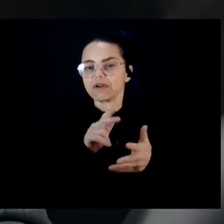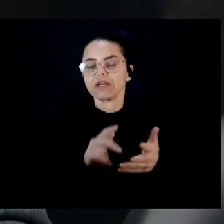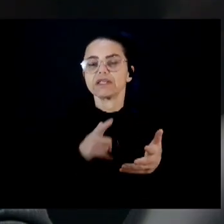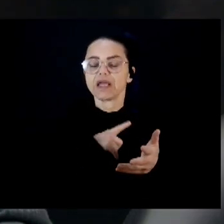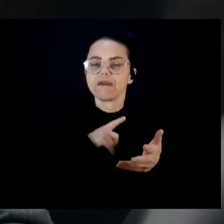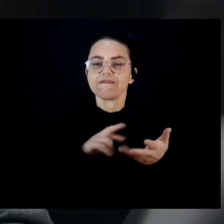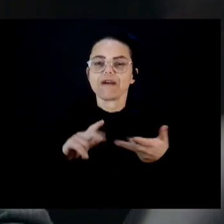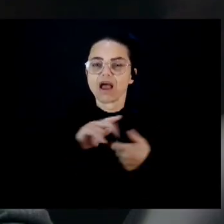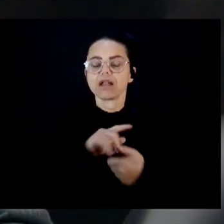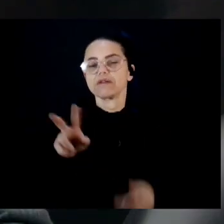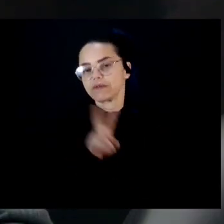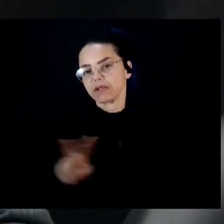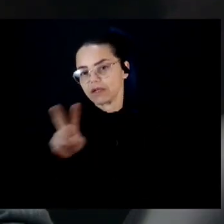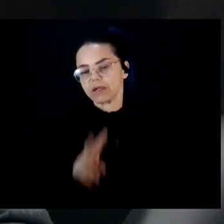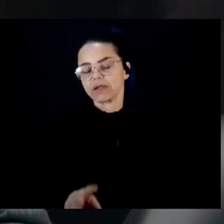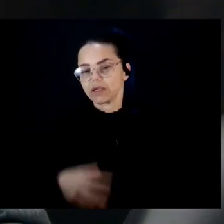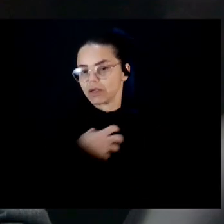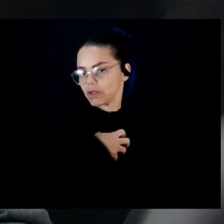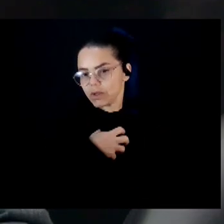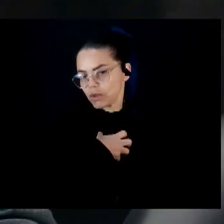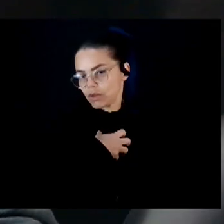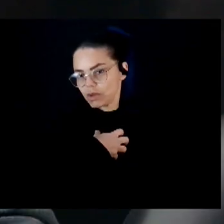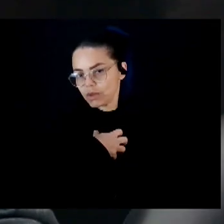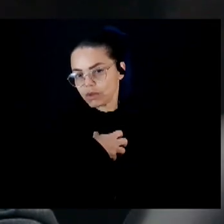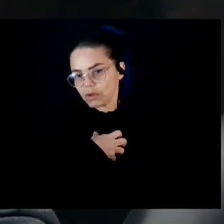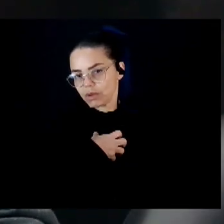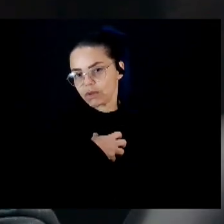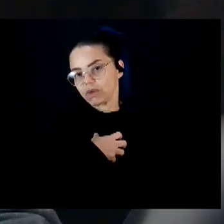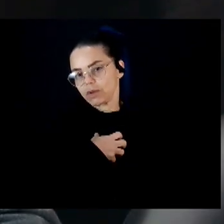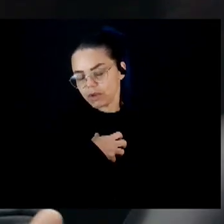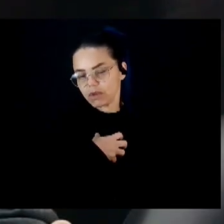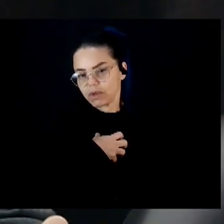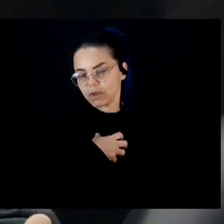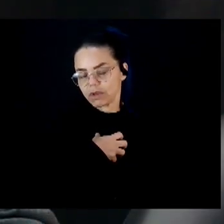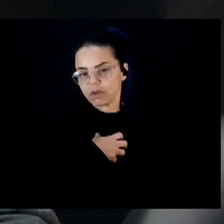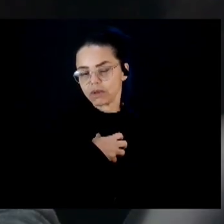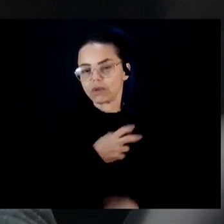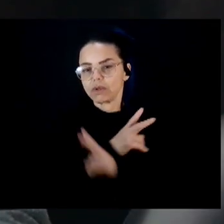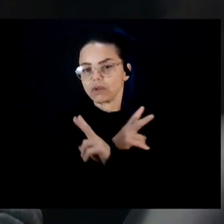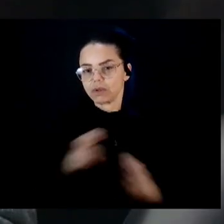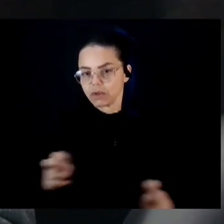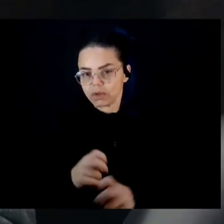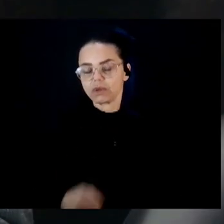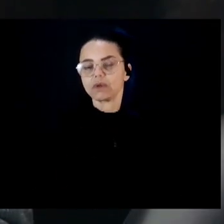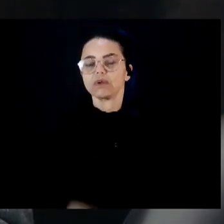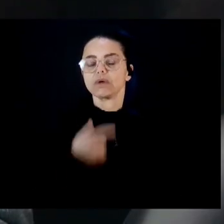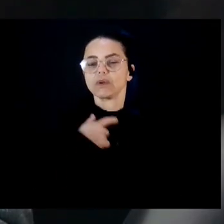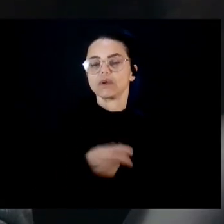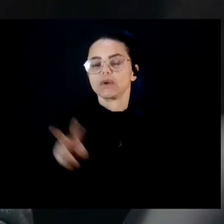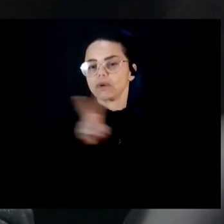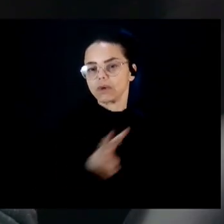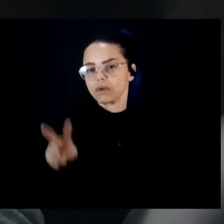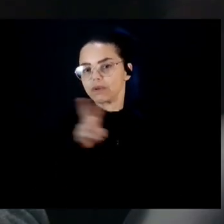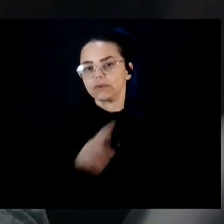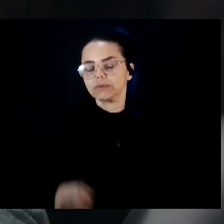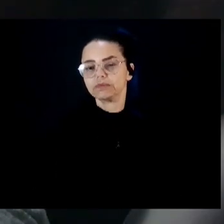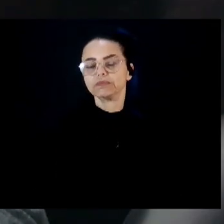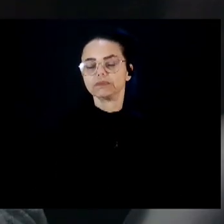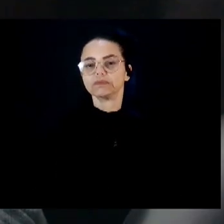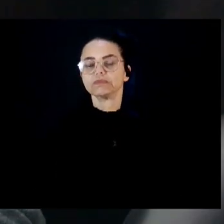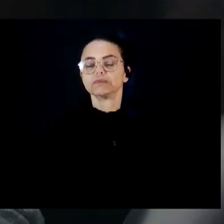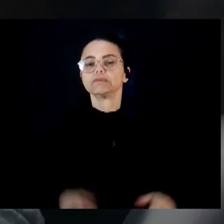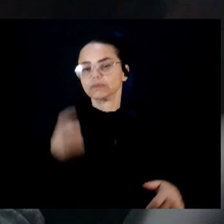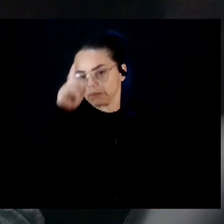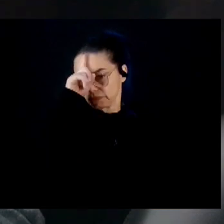tem sinais e sintomas clássicos de uma provável intoxicação por uma vitamina. Olha isso. E muitas vezes eles vão parar num pronto-socorro e é um